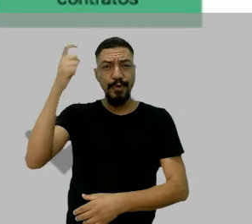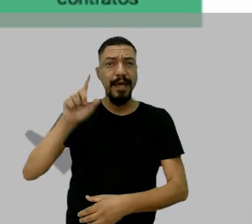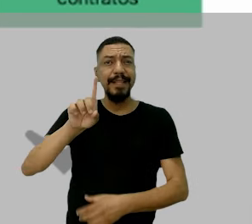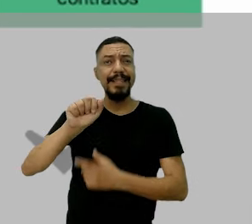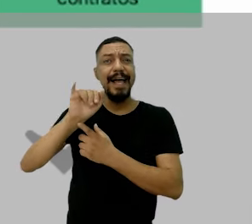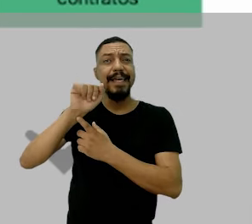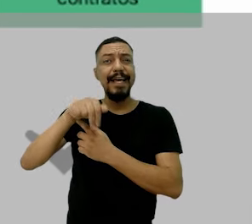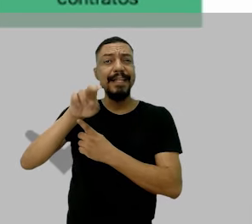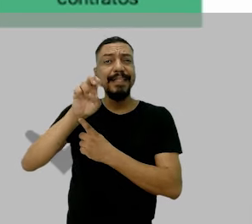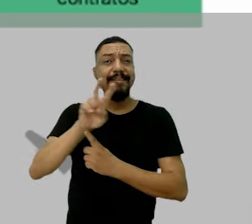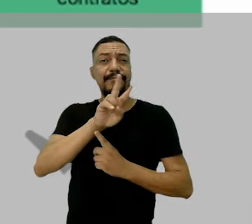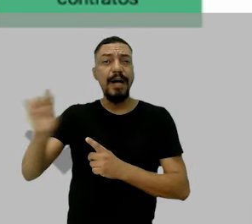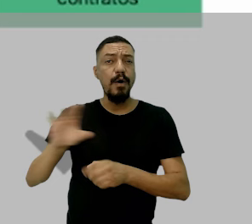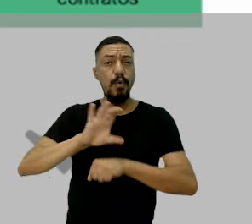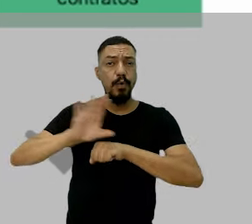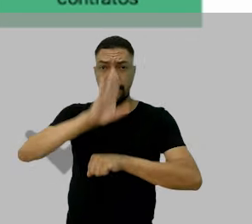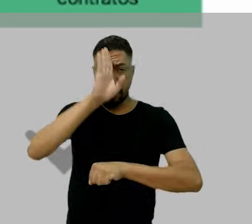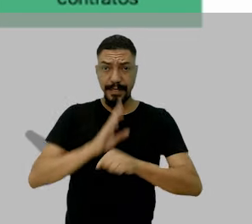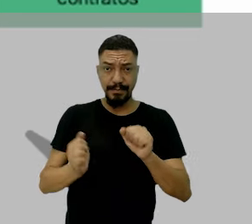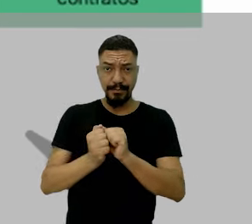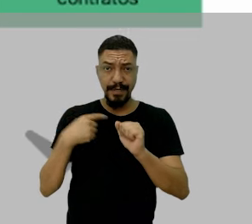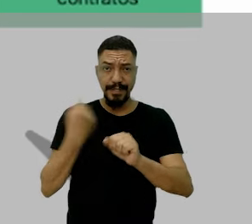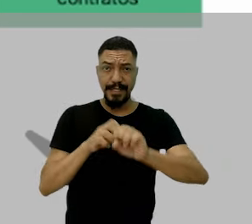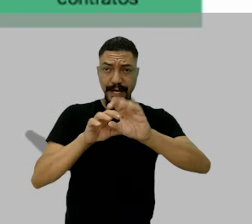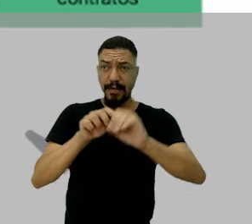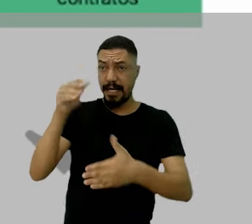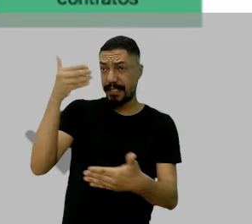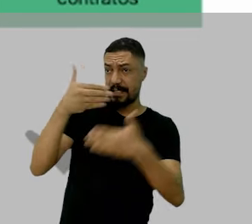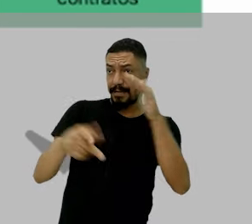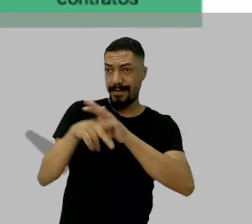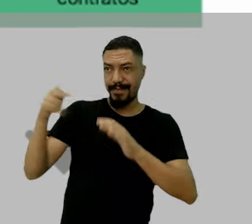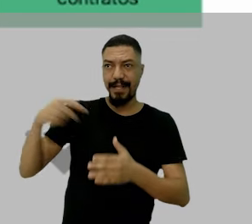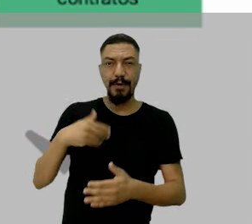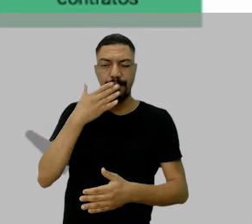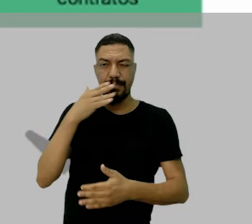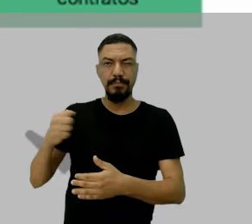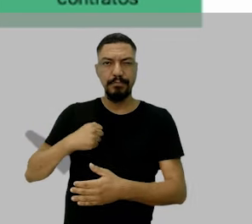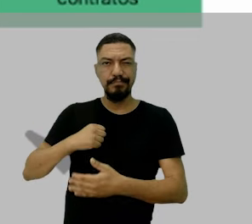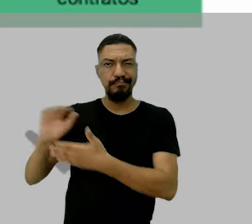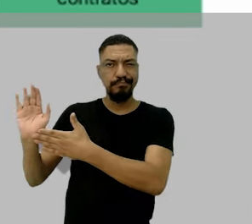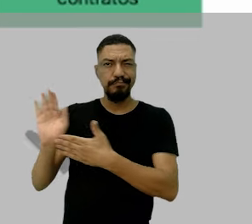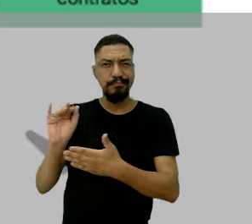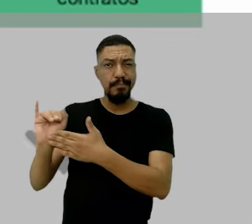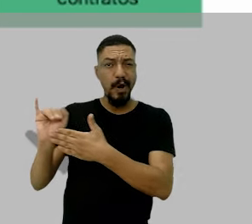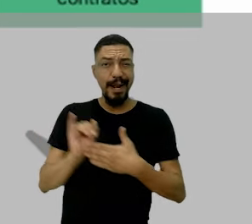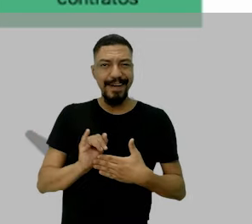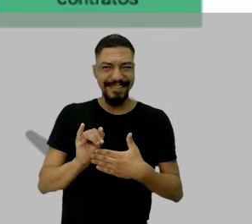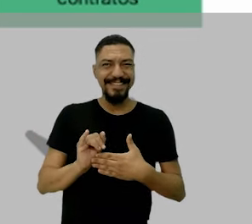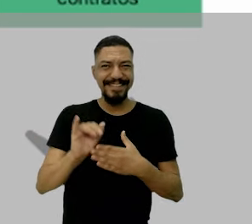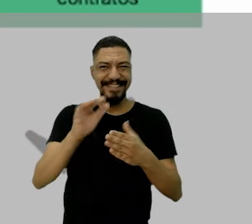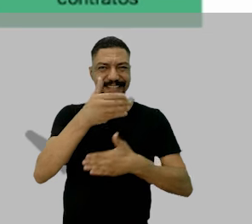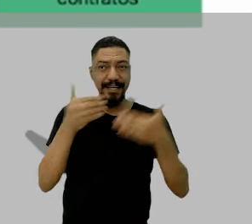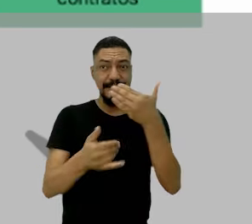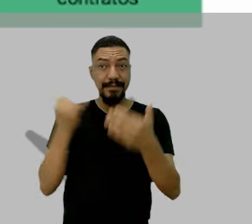um curso com a gente, esse curso vai ser gratuito, e esse slide não é meu, é dela, mas eu achei muito incrível e peguei, então é importante